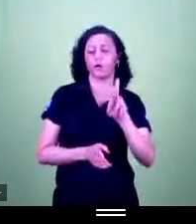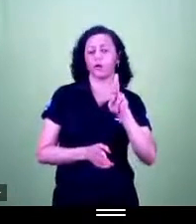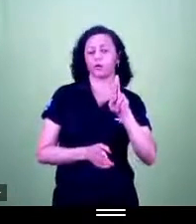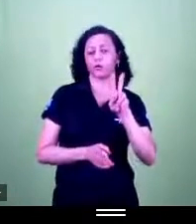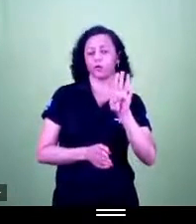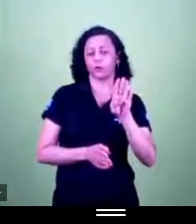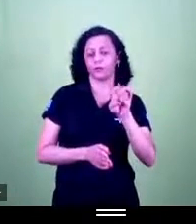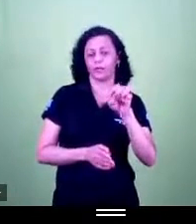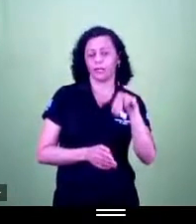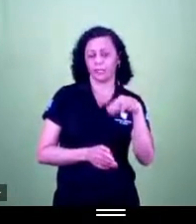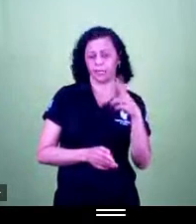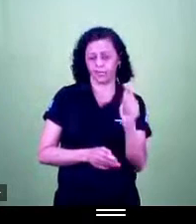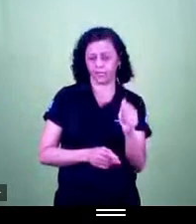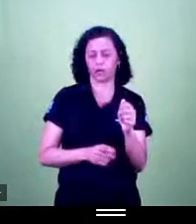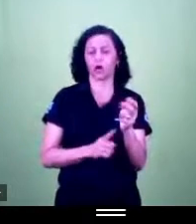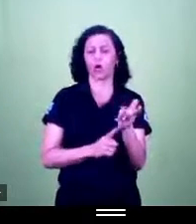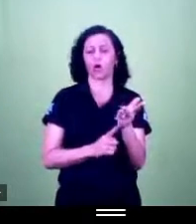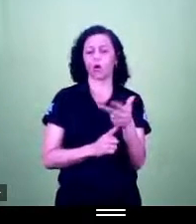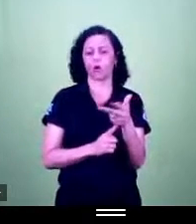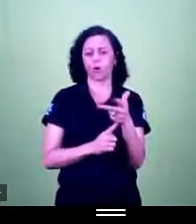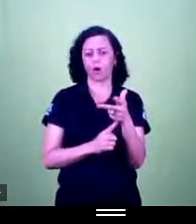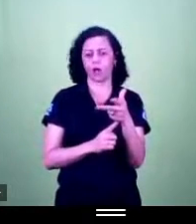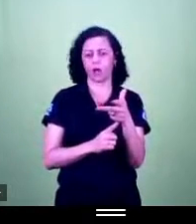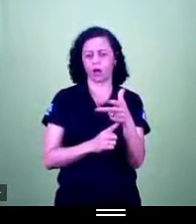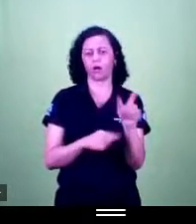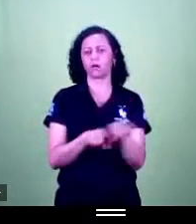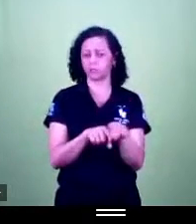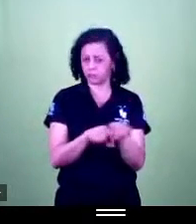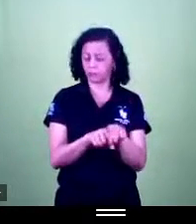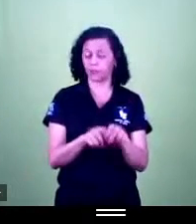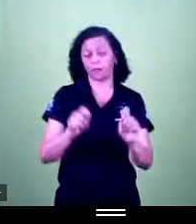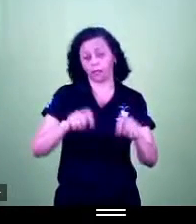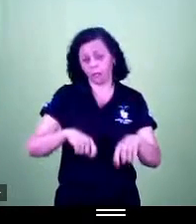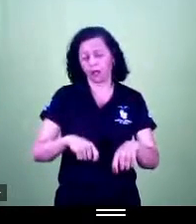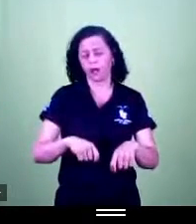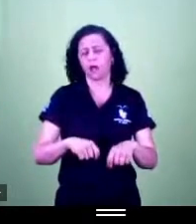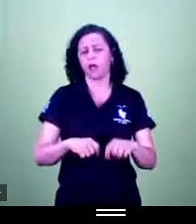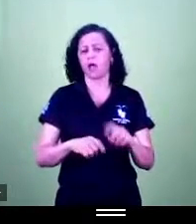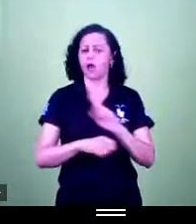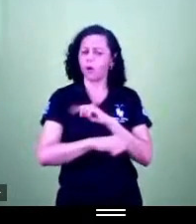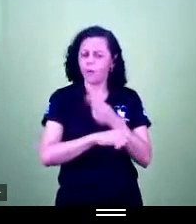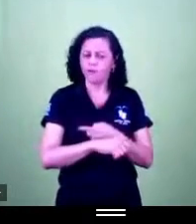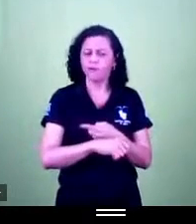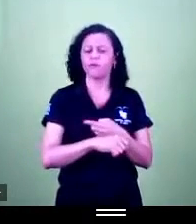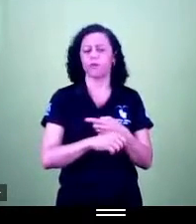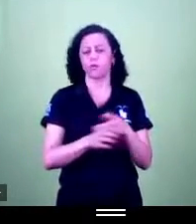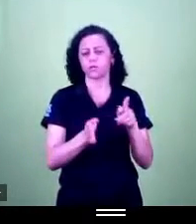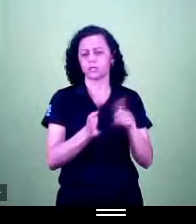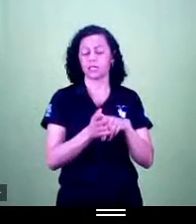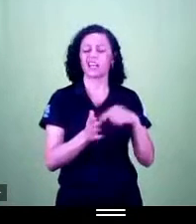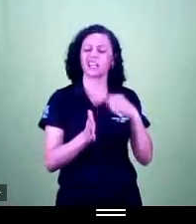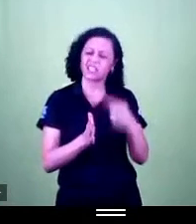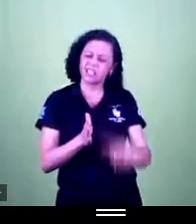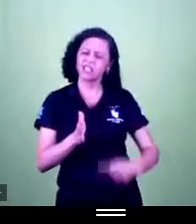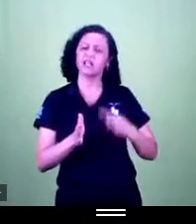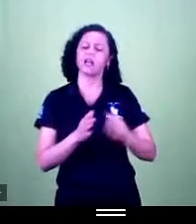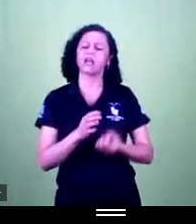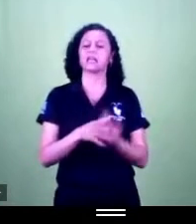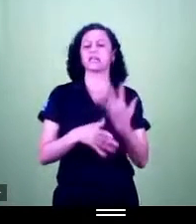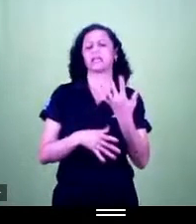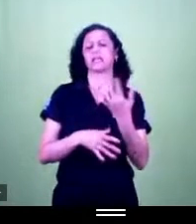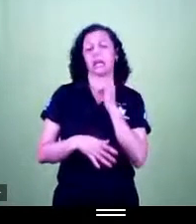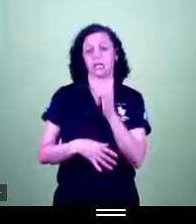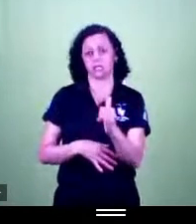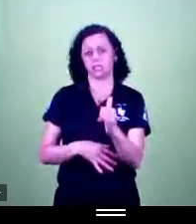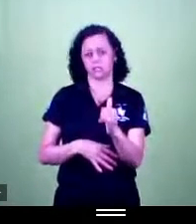eólica, enfim, né? Eu consigo produzir uma força eletromotriz, que é o gerador de energia, e ali aquilo é uma elevação